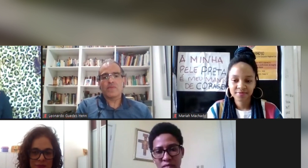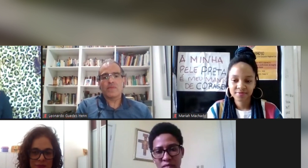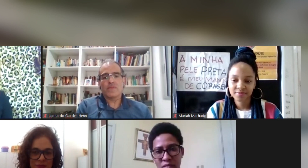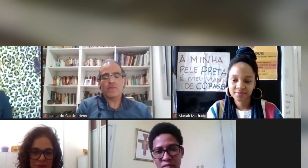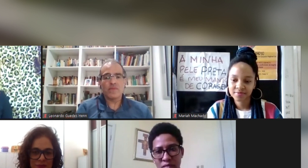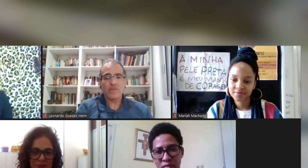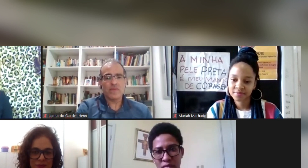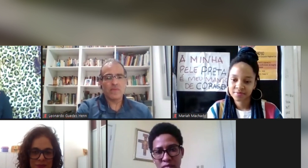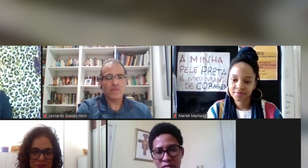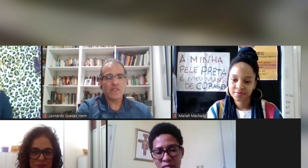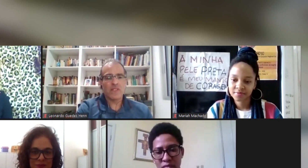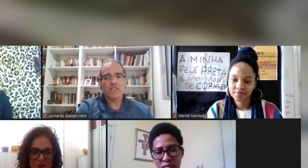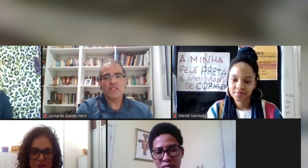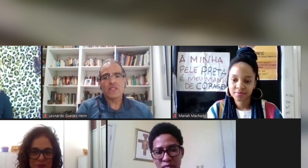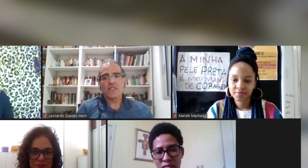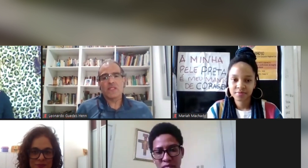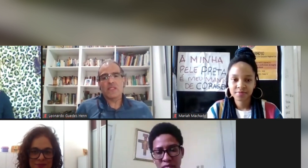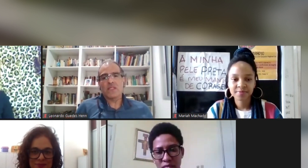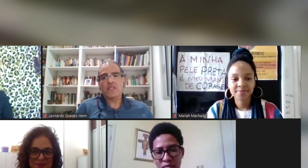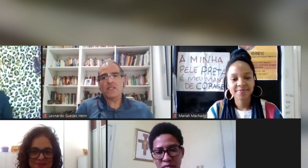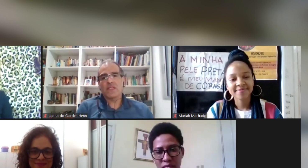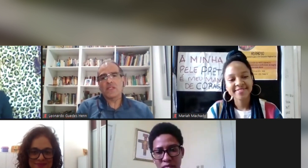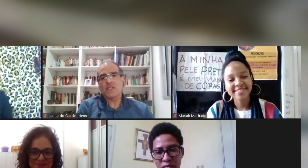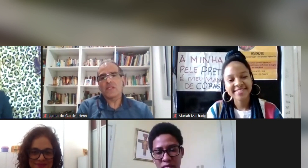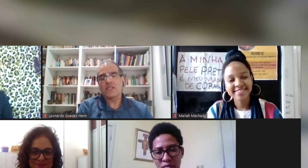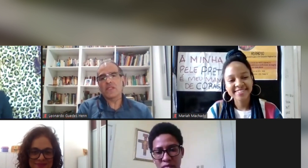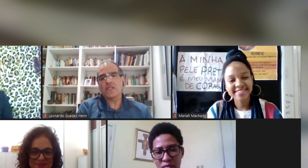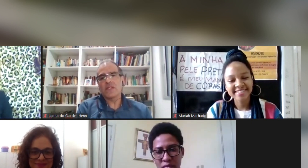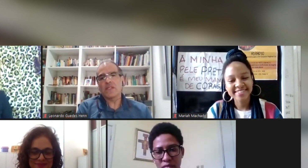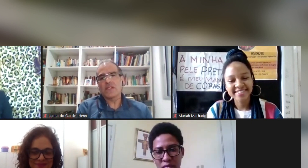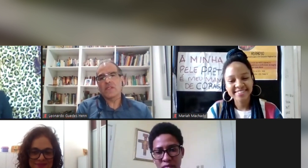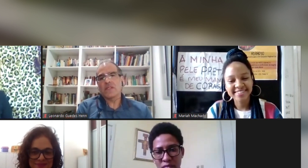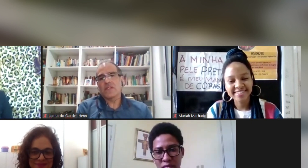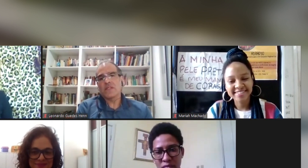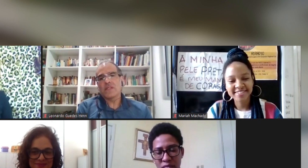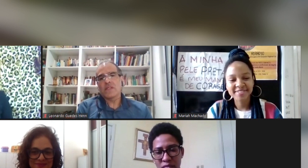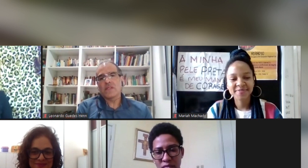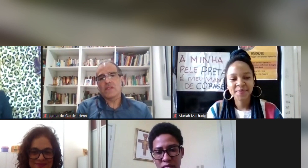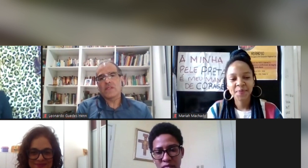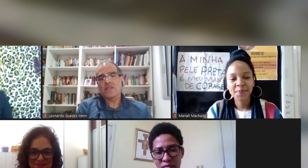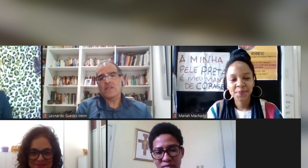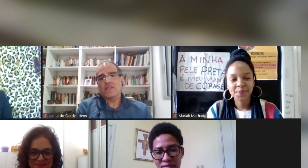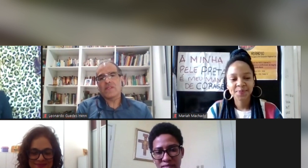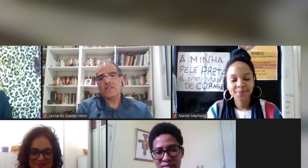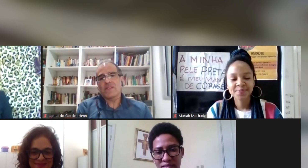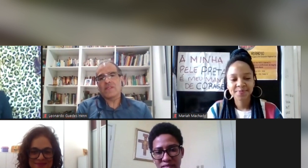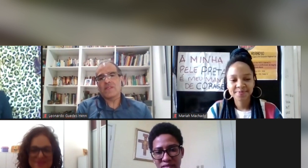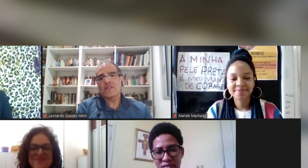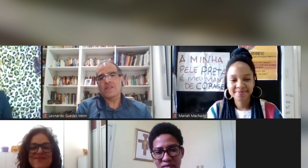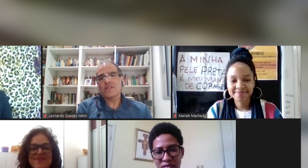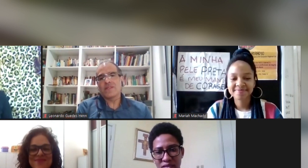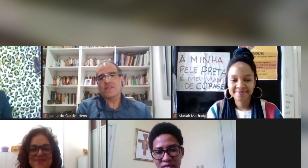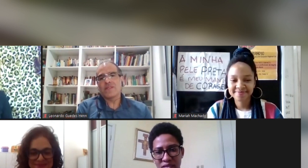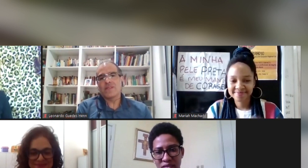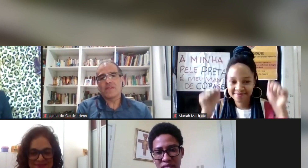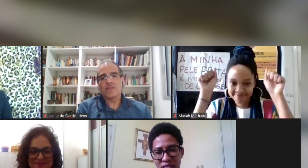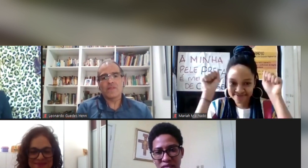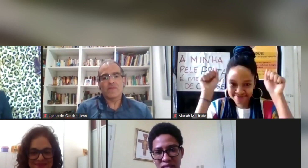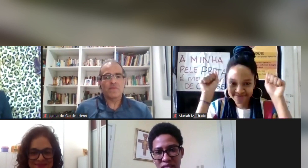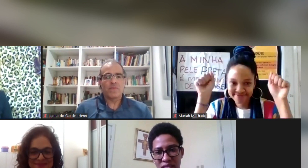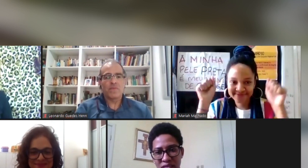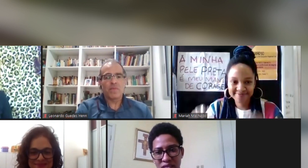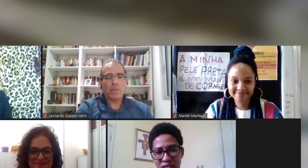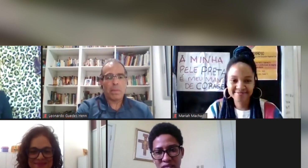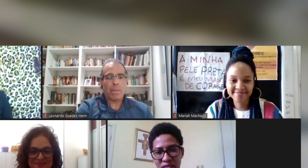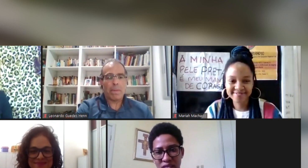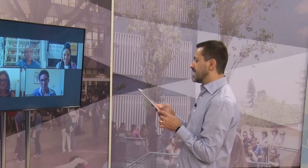Pronto Atendimento. A Maria Soares Machado, que é acadêmica do curso de psicologia aqui da UFN, está na reta final do curso, está quase se formando já. E a